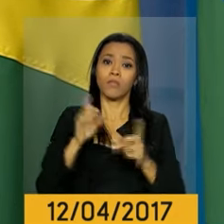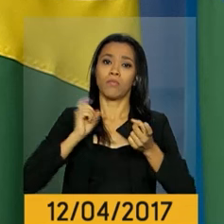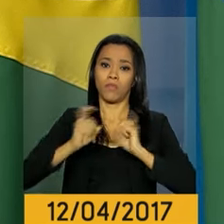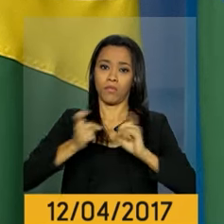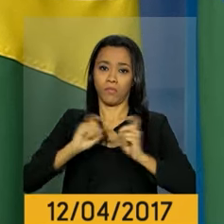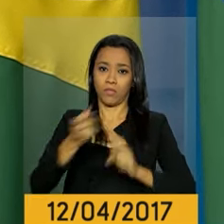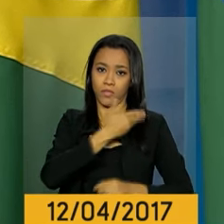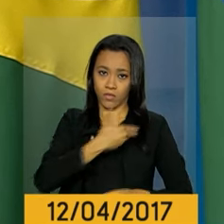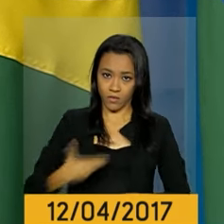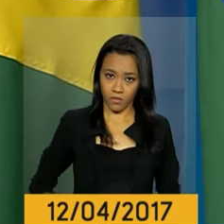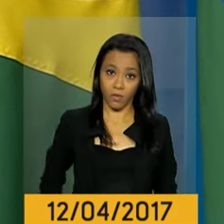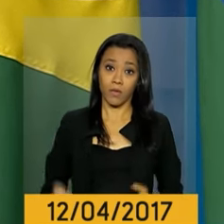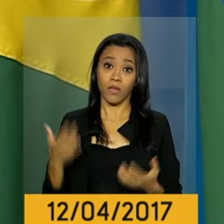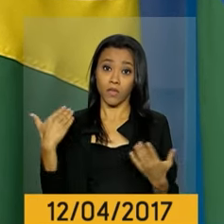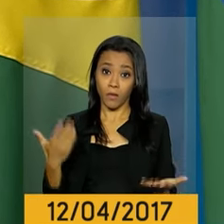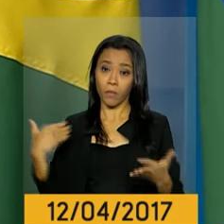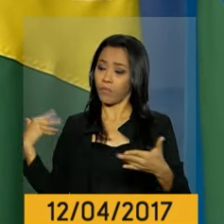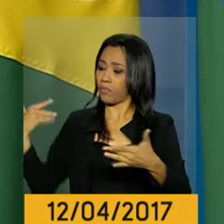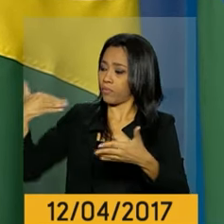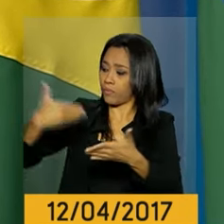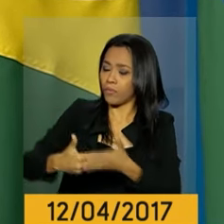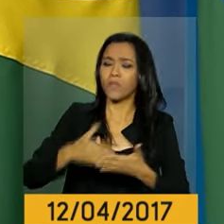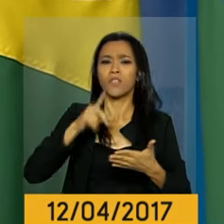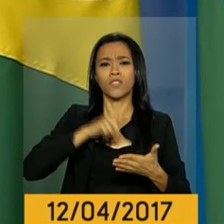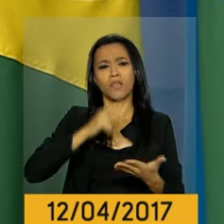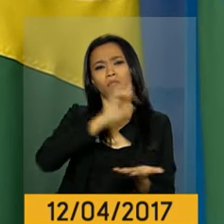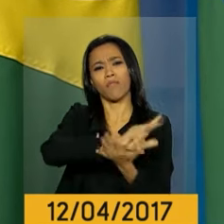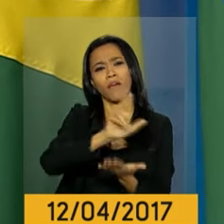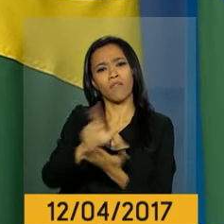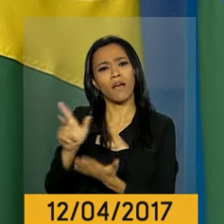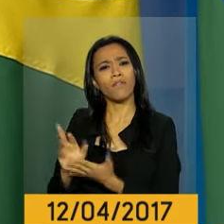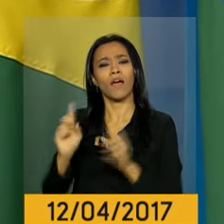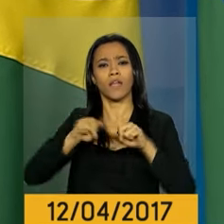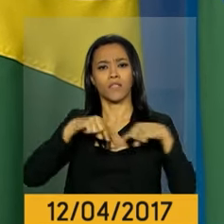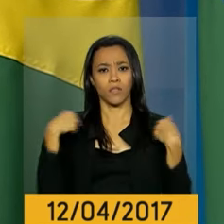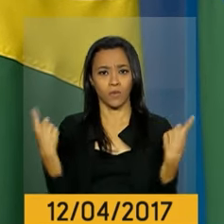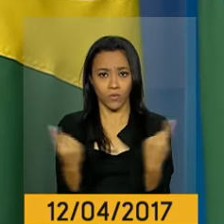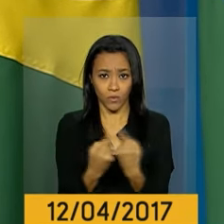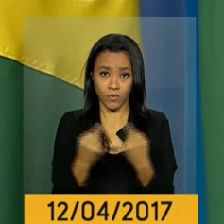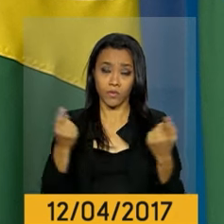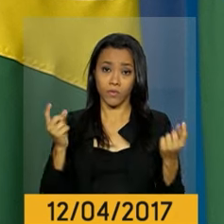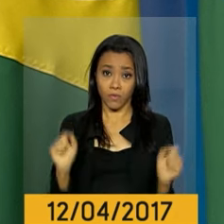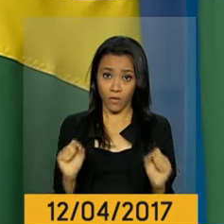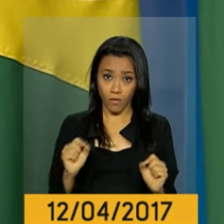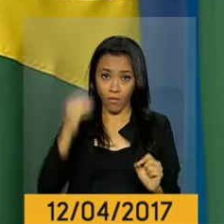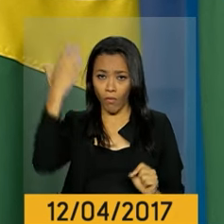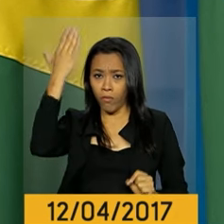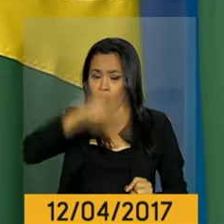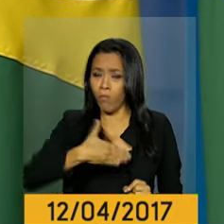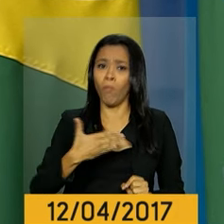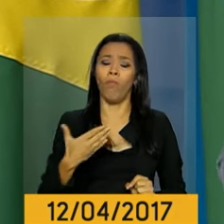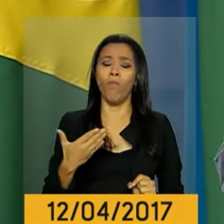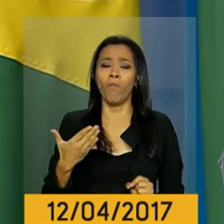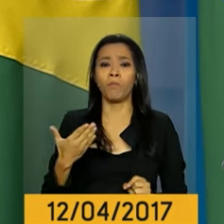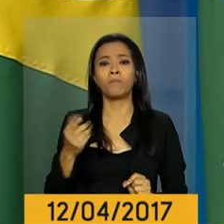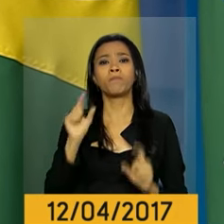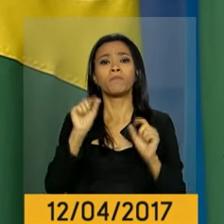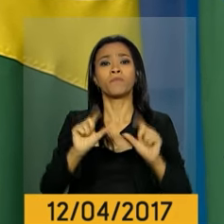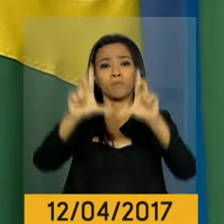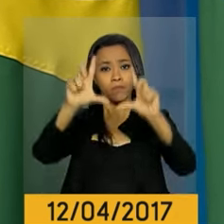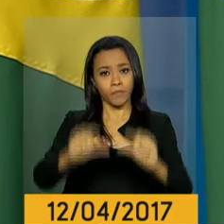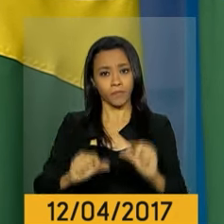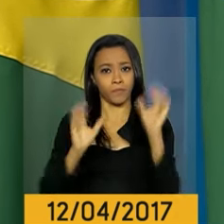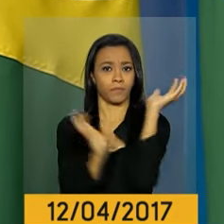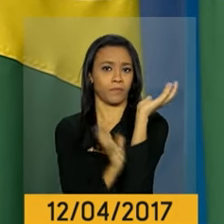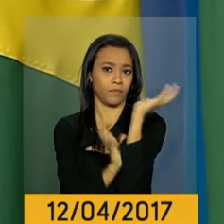Nós temos feito muitas muitas reuniões aqui neste plenário revelando a desburocratização